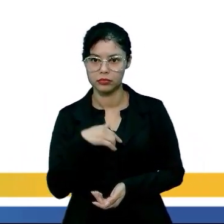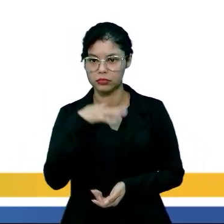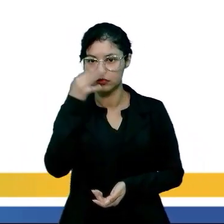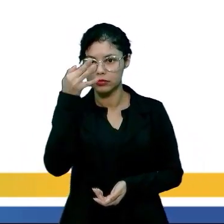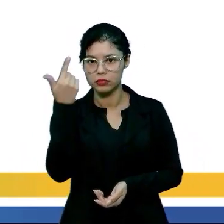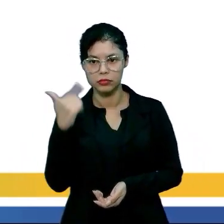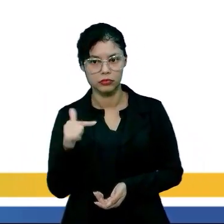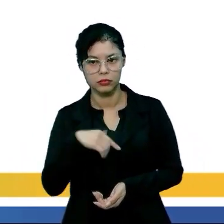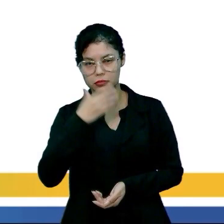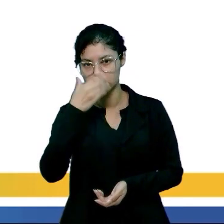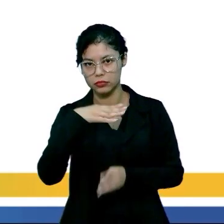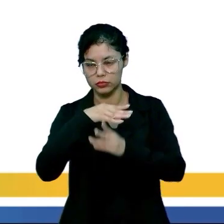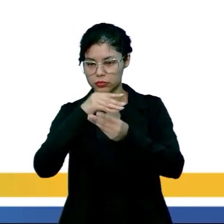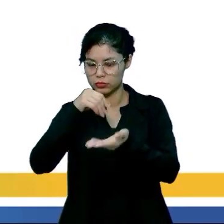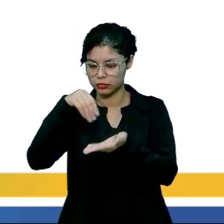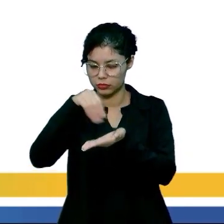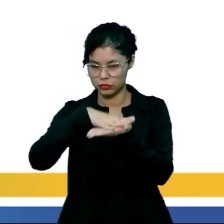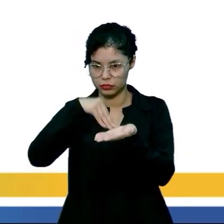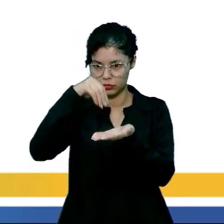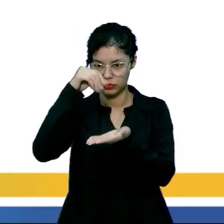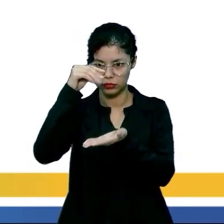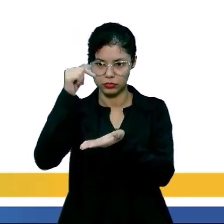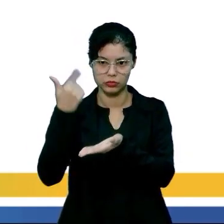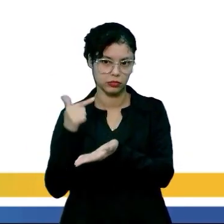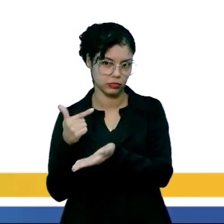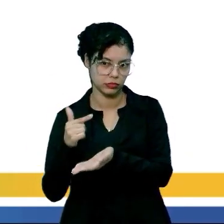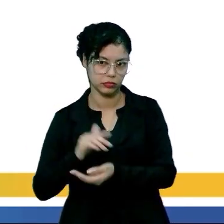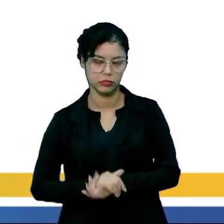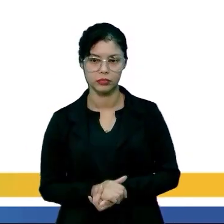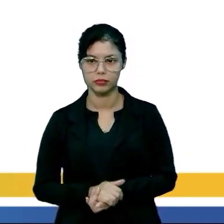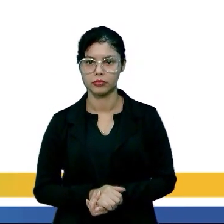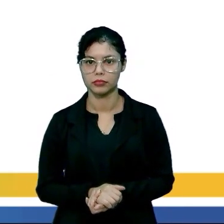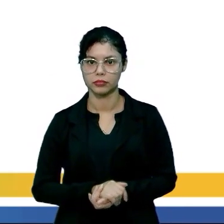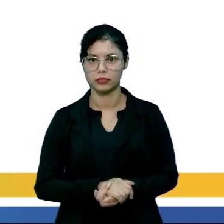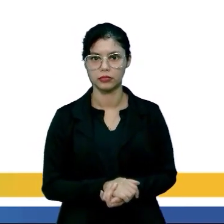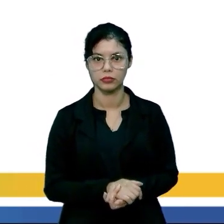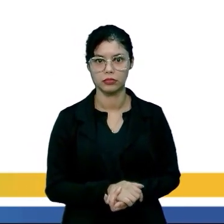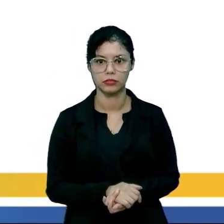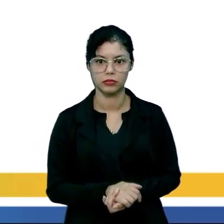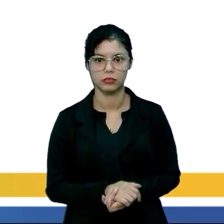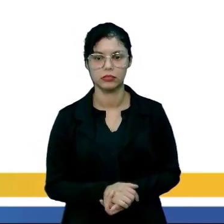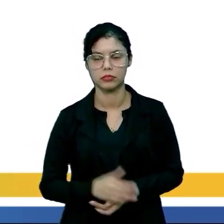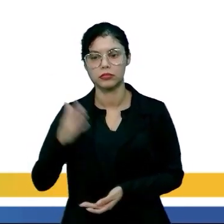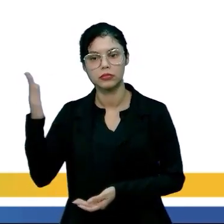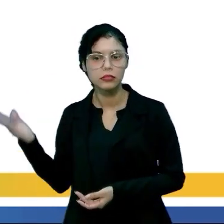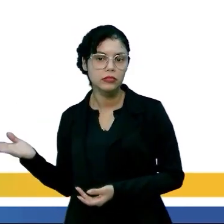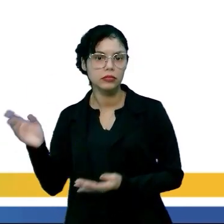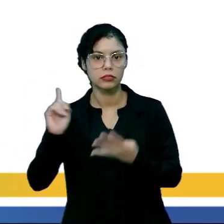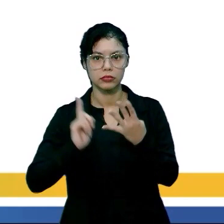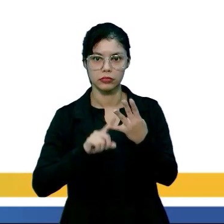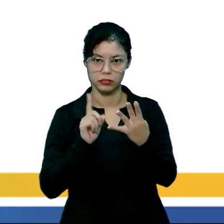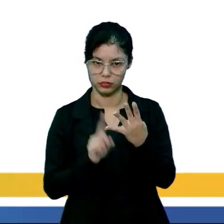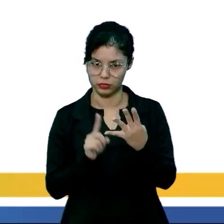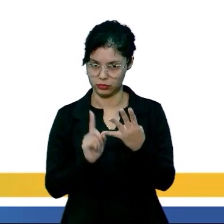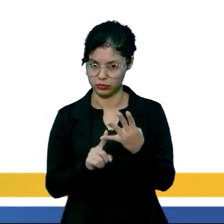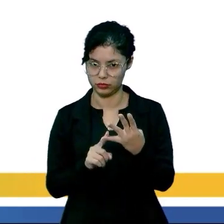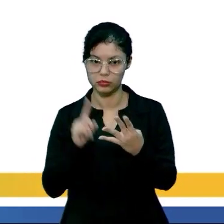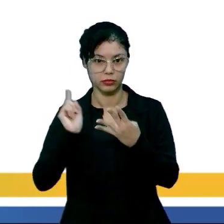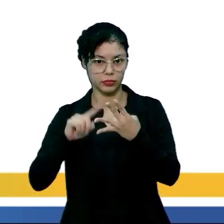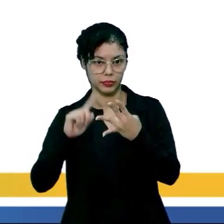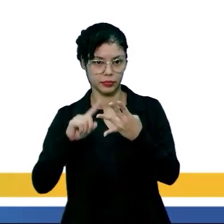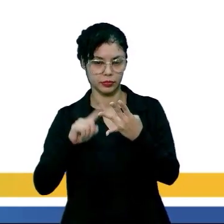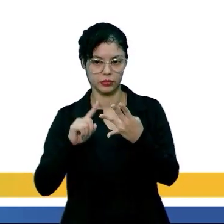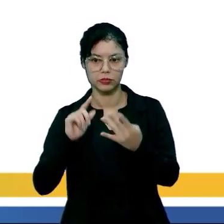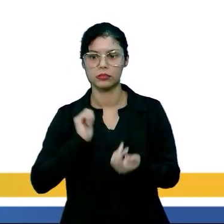tem fruto e nem semente. Lembra quem é que vai ter semente? É um outro grupo, que são as gimnospermas. Olha